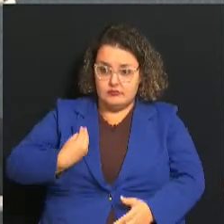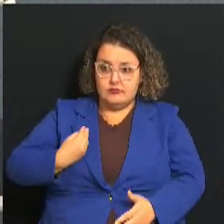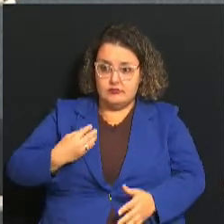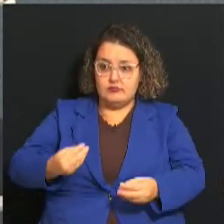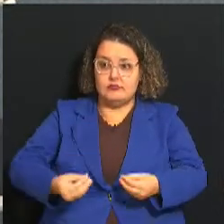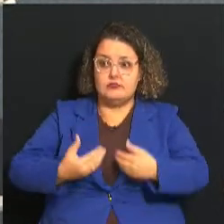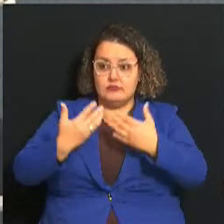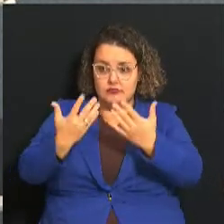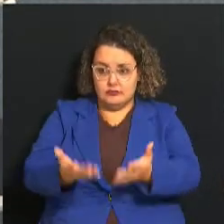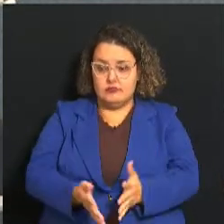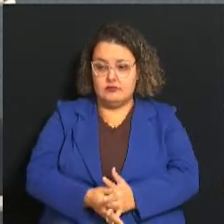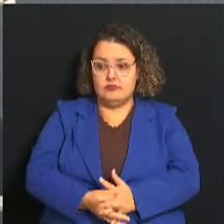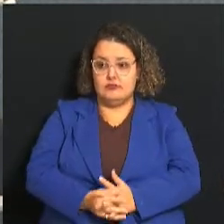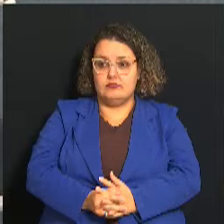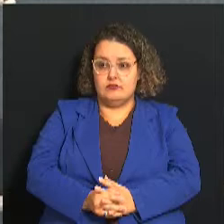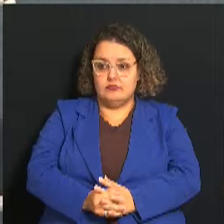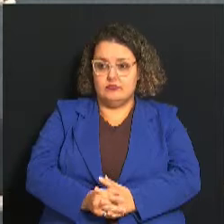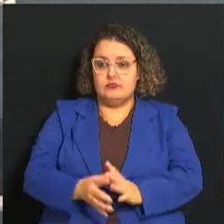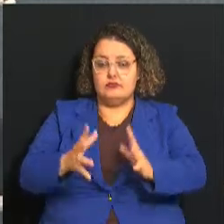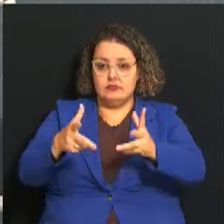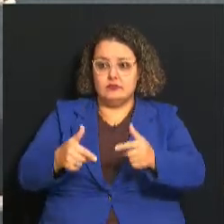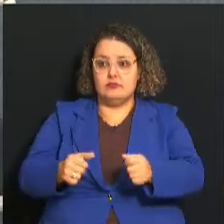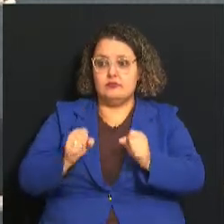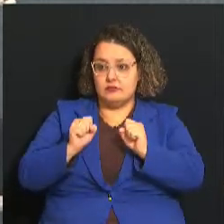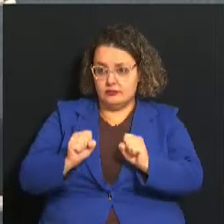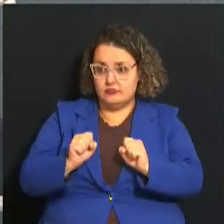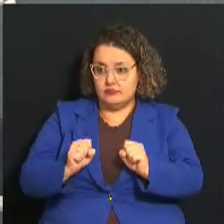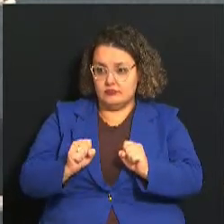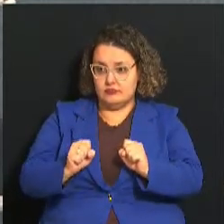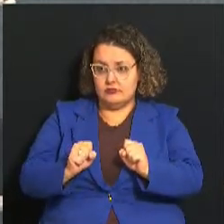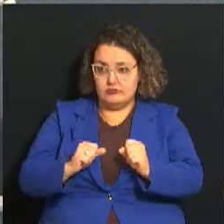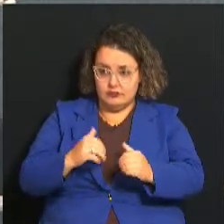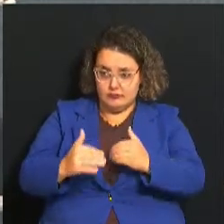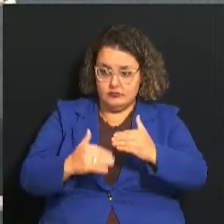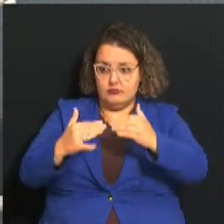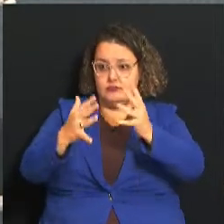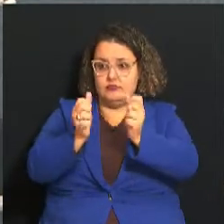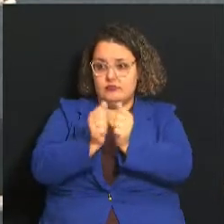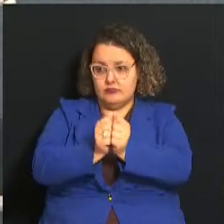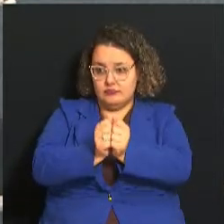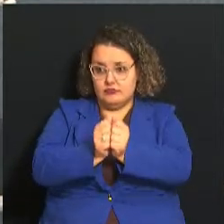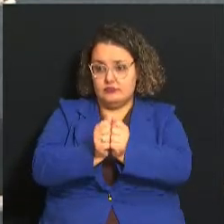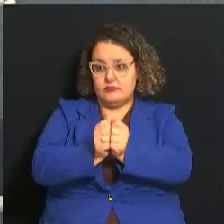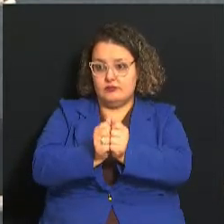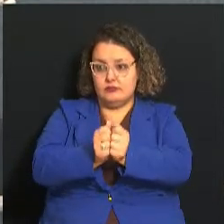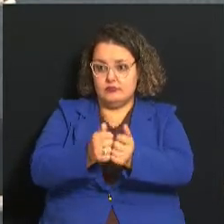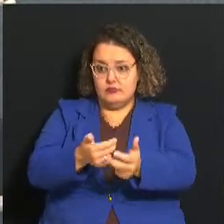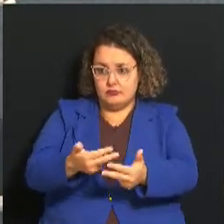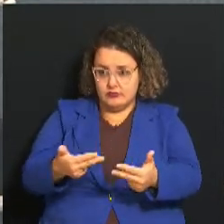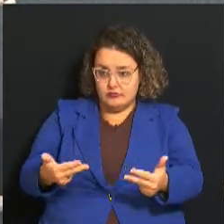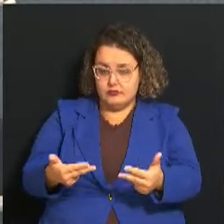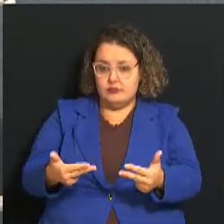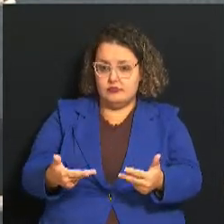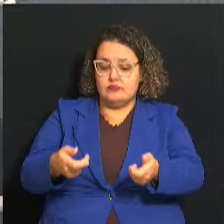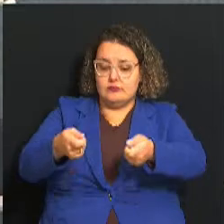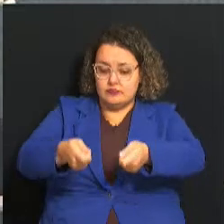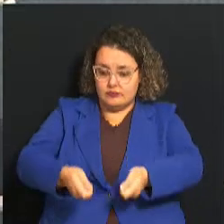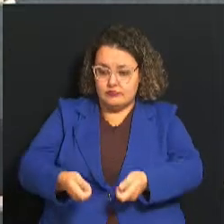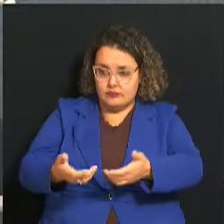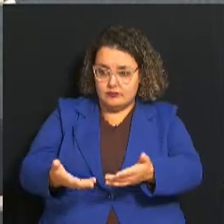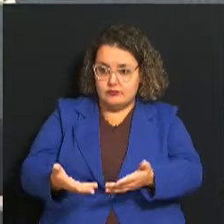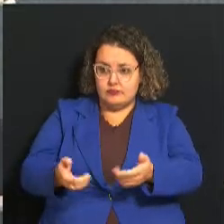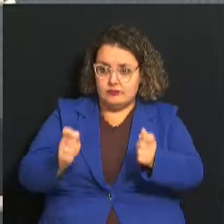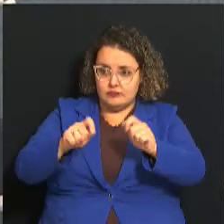daí todos terem condições de construir juntos alguma coisa mais consistente, com